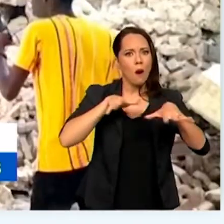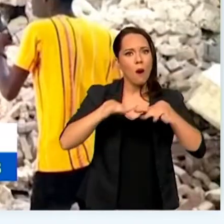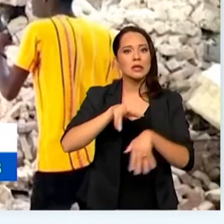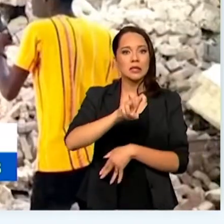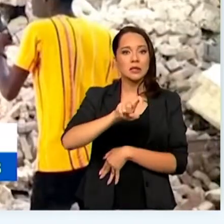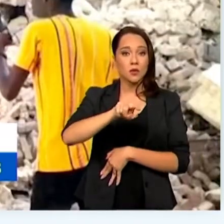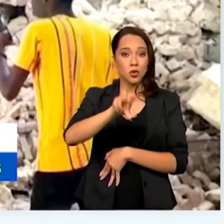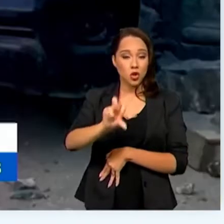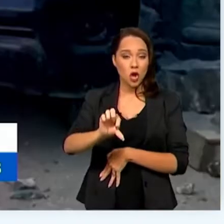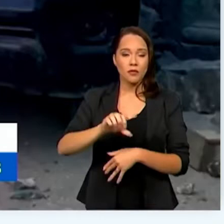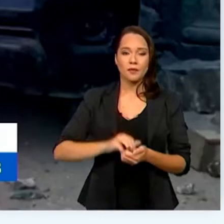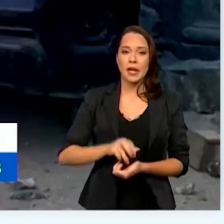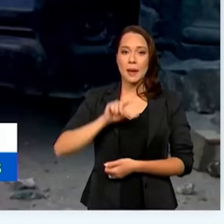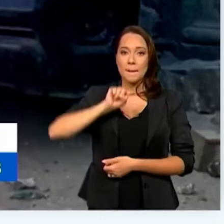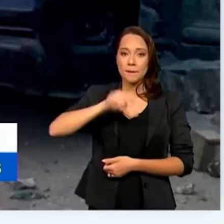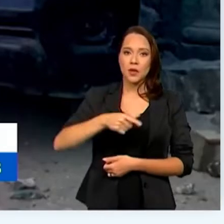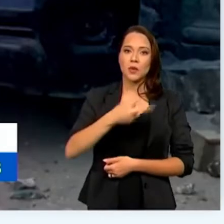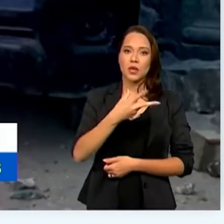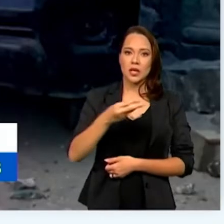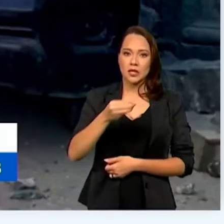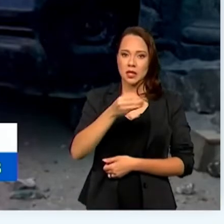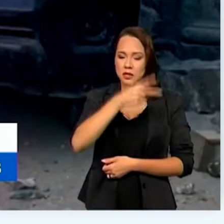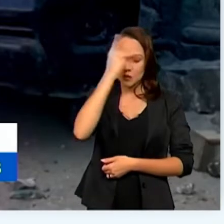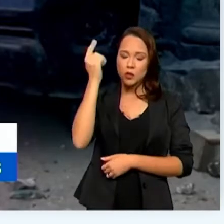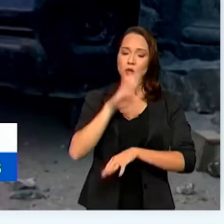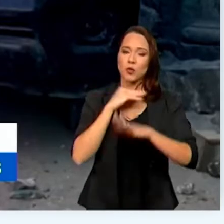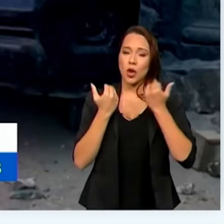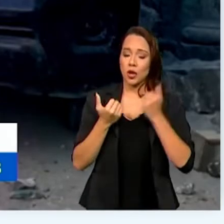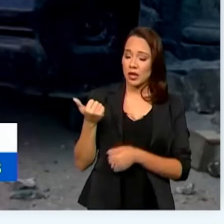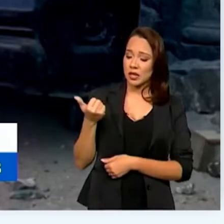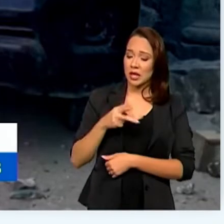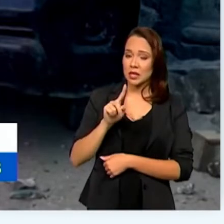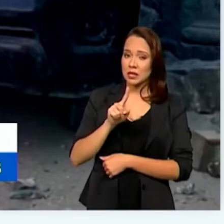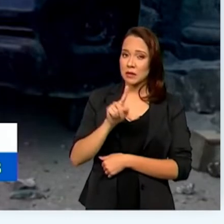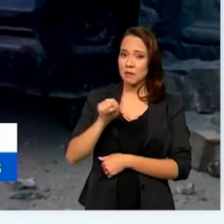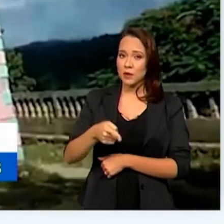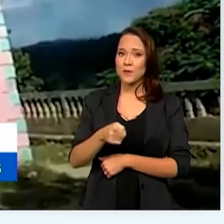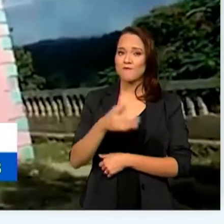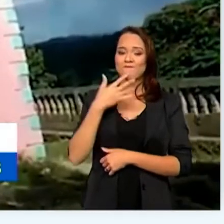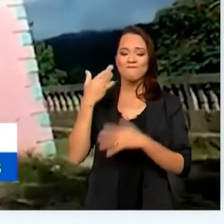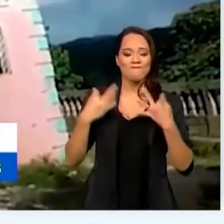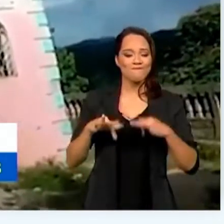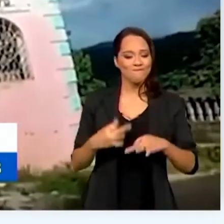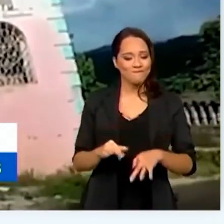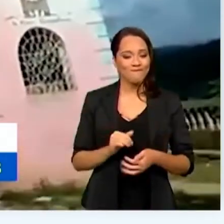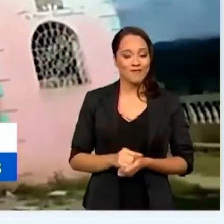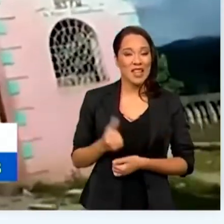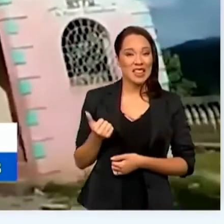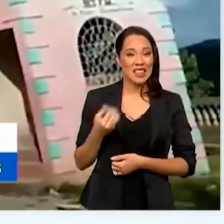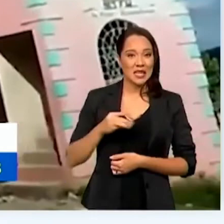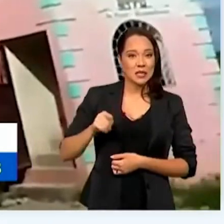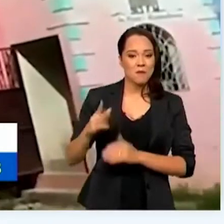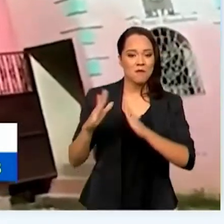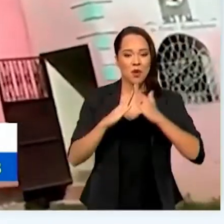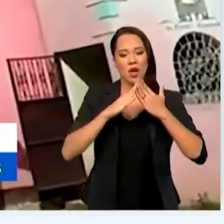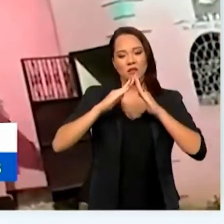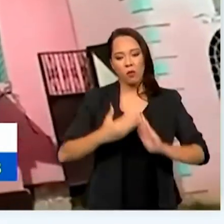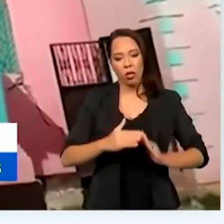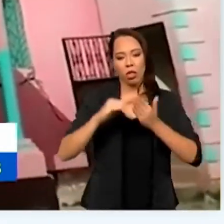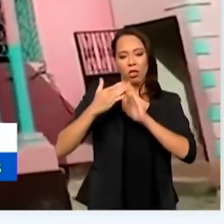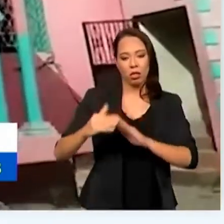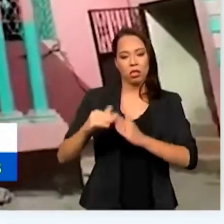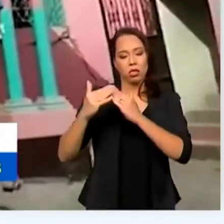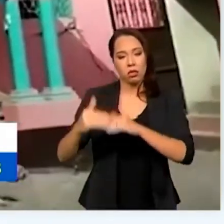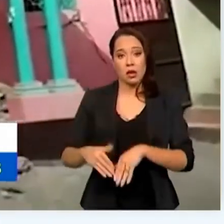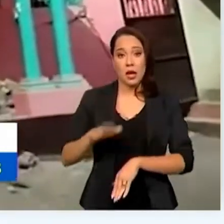5.9. 1.300 pessoas morreram e 13 mil ficaram feridas. Cerca de 13 mil casas foram destruídas e mais